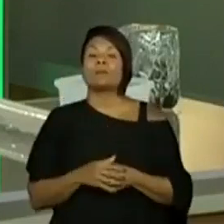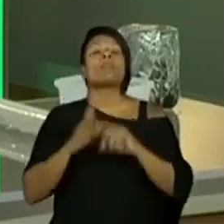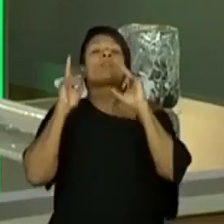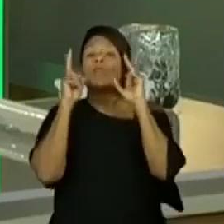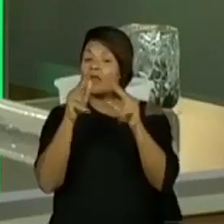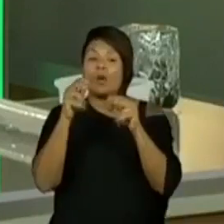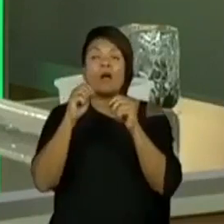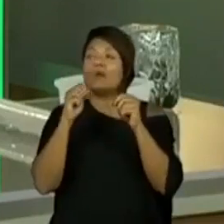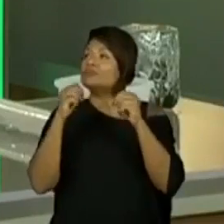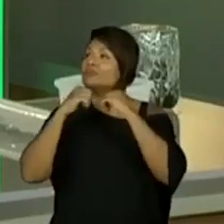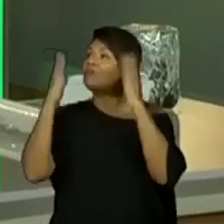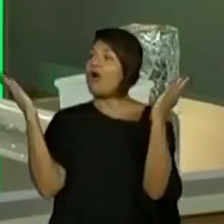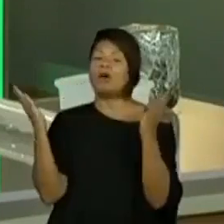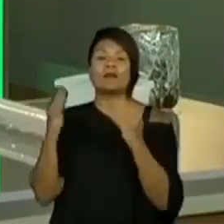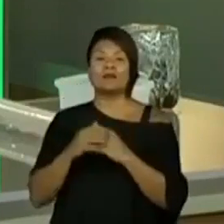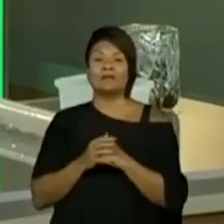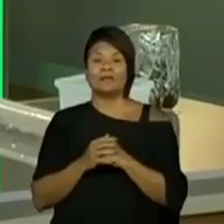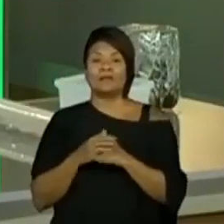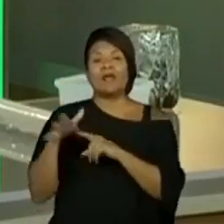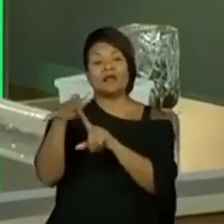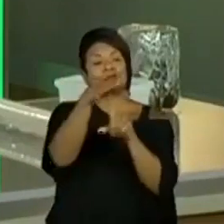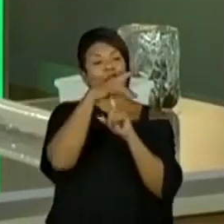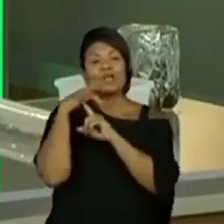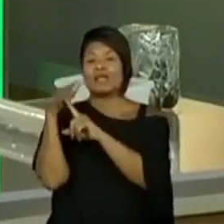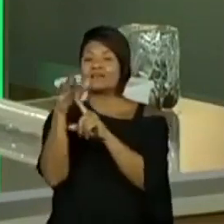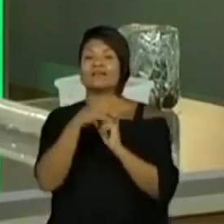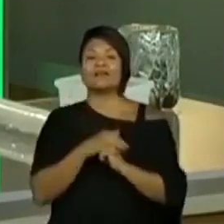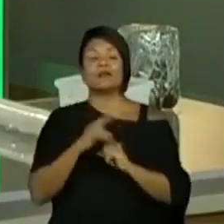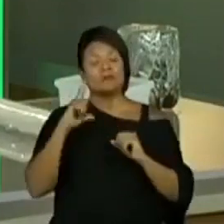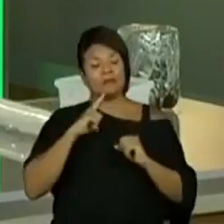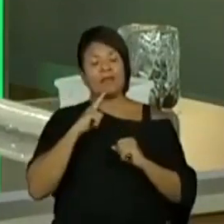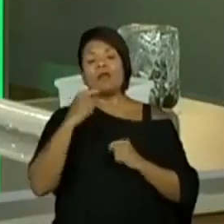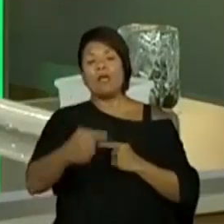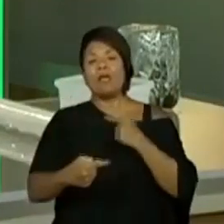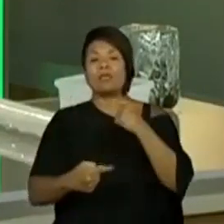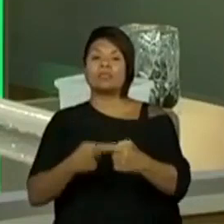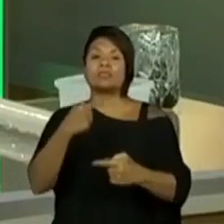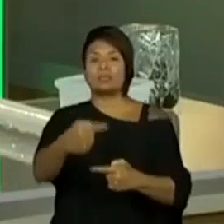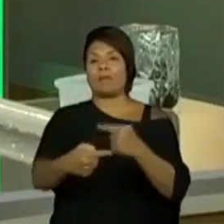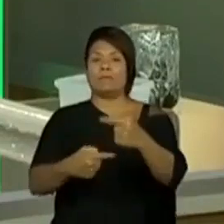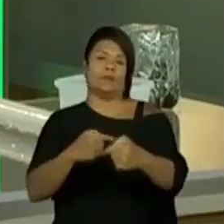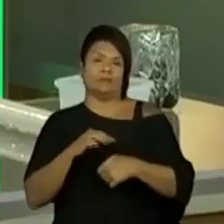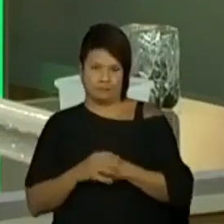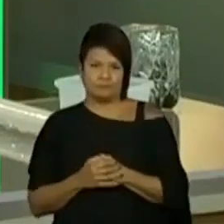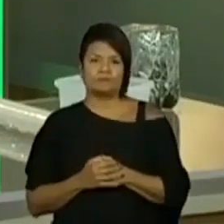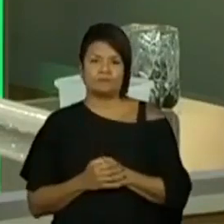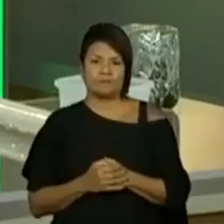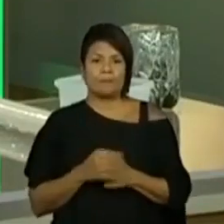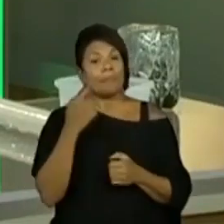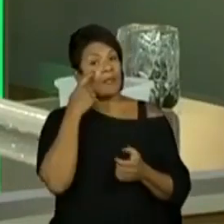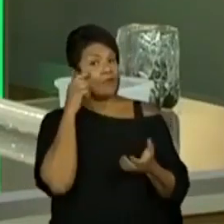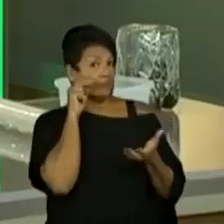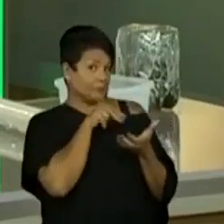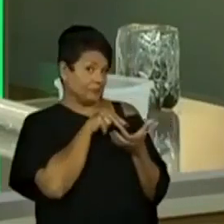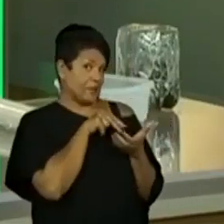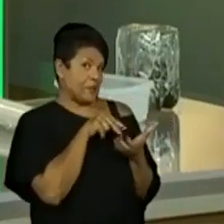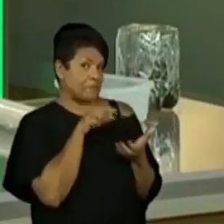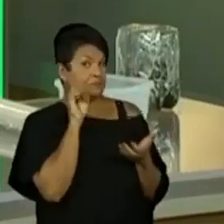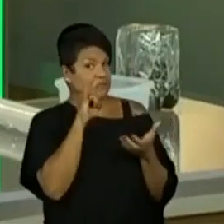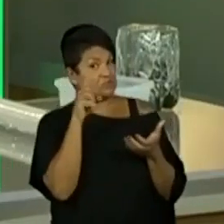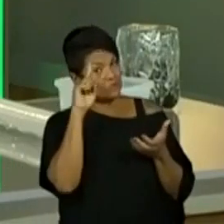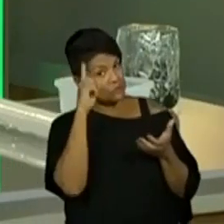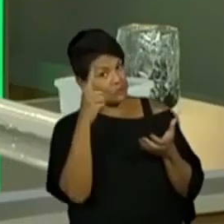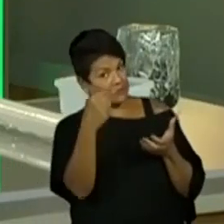acontece na natureza, que eu vou falar das etapas para vocês. Vamos ver se tem alguma coisa aqui que vocês tenham ficado